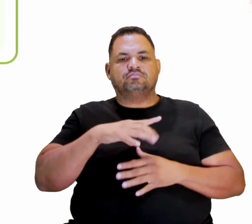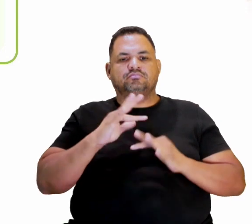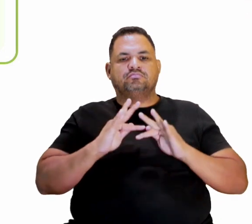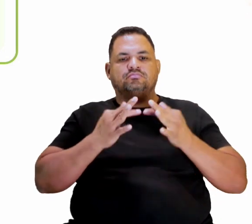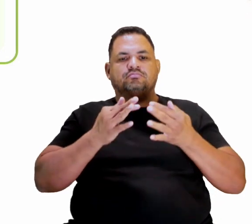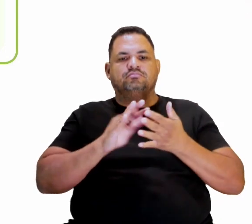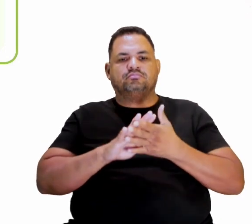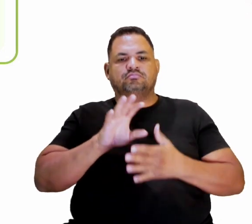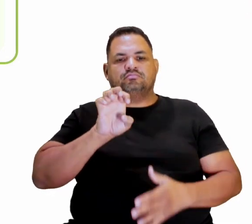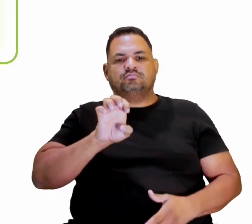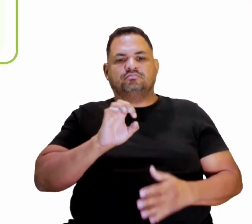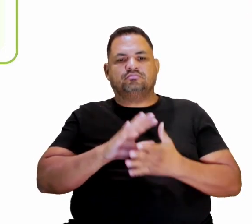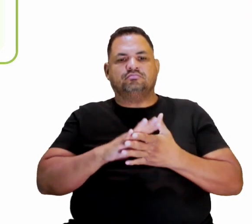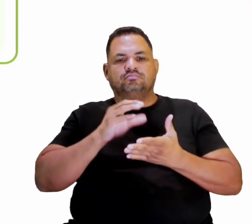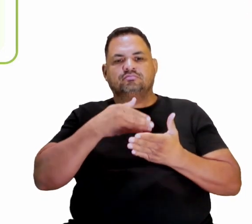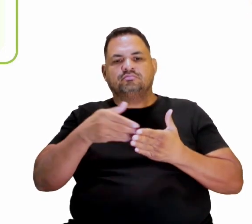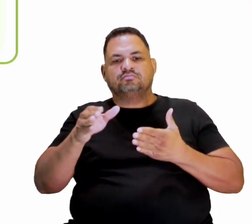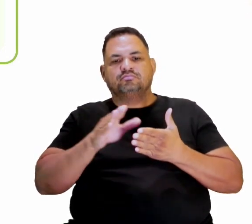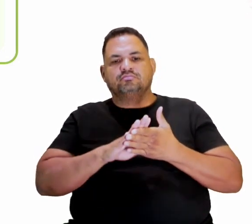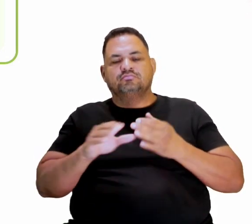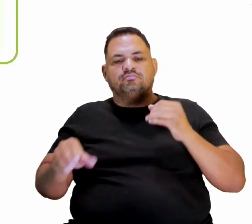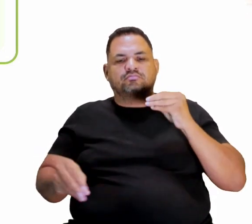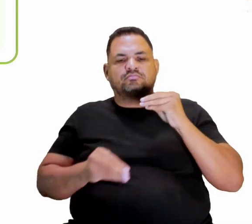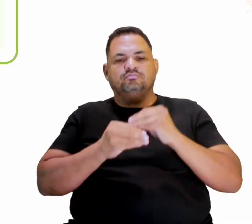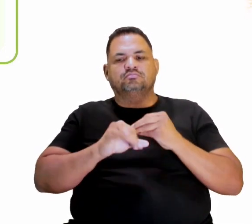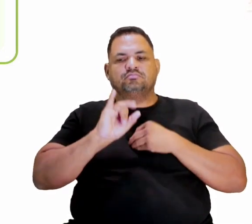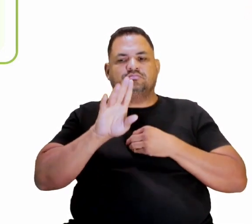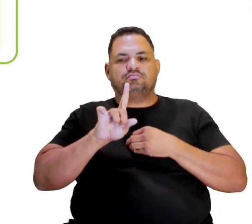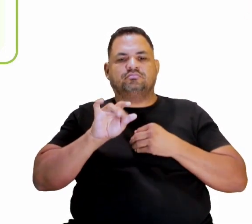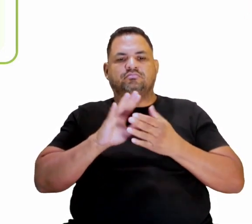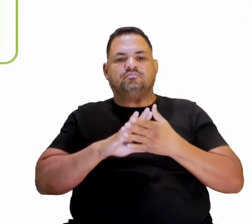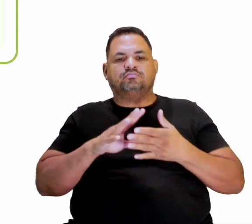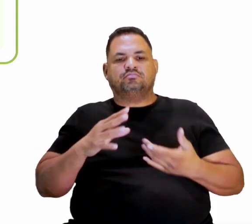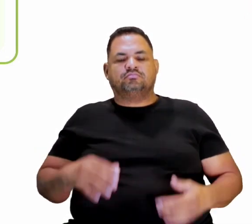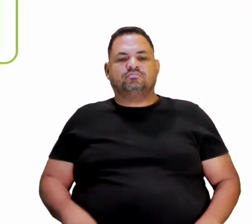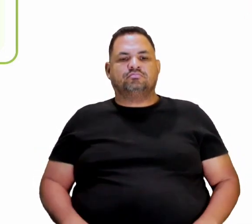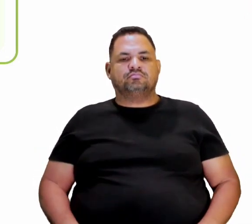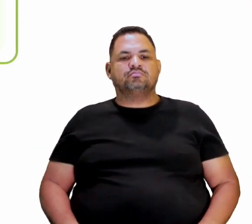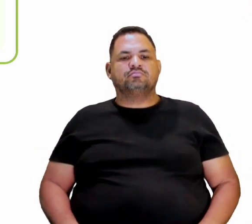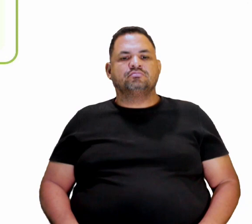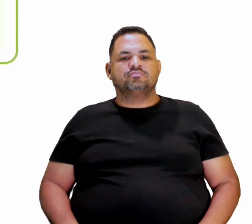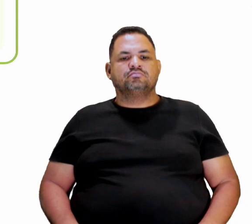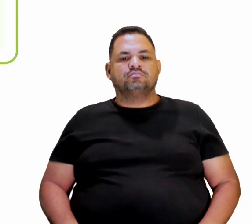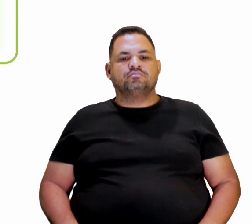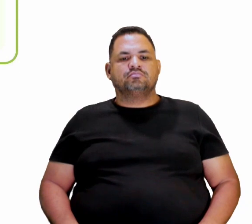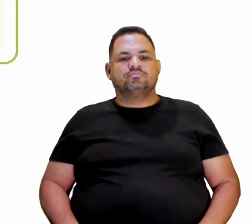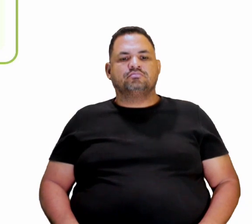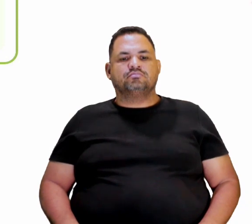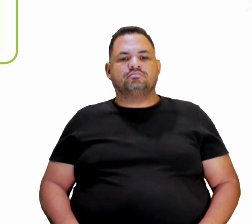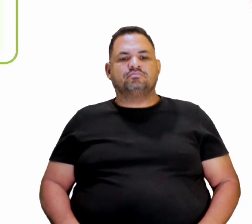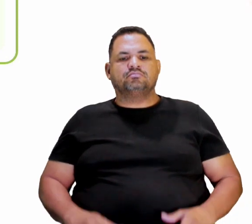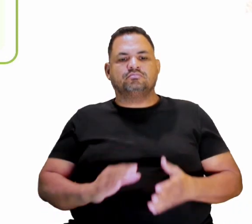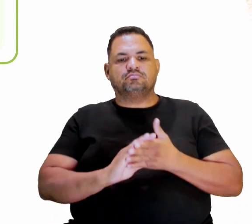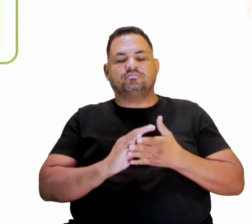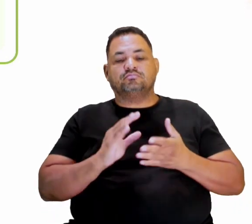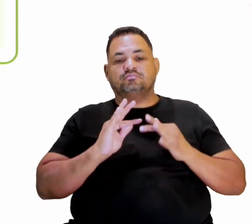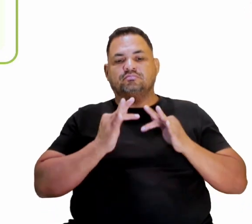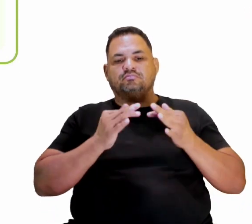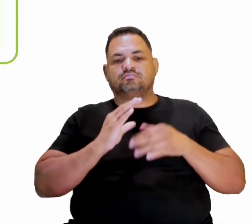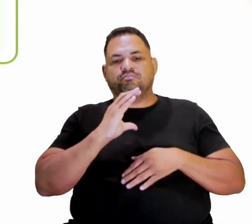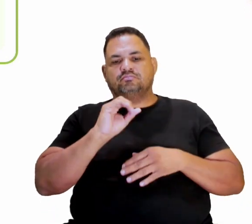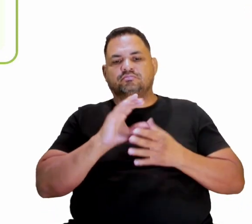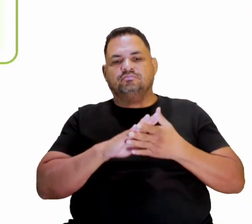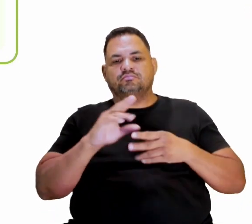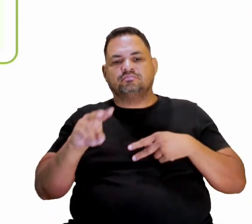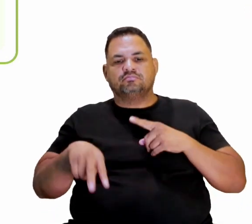que acontece? Você tira o e e acrescenta o ing. Verbo das regras que termina com CVC, você vai dobrar a